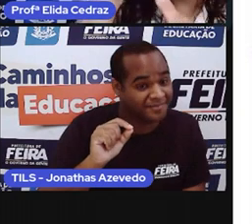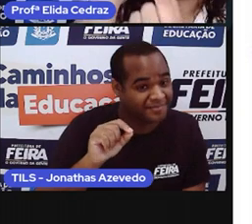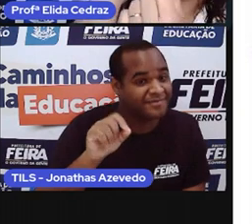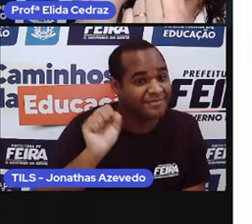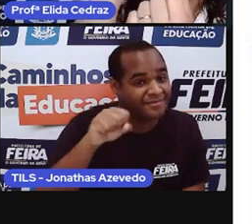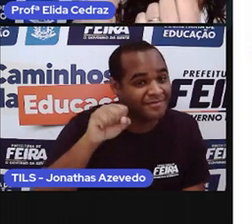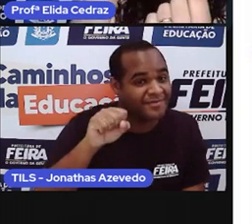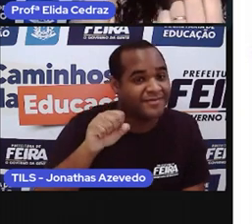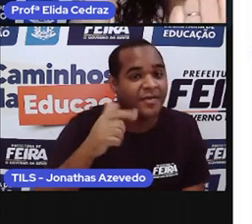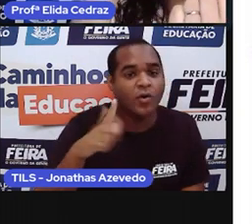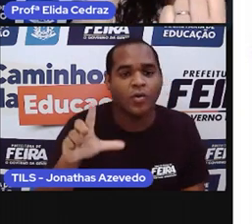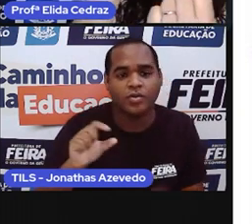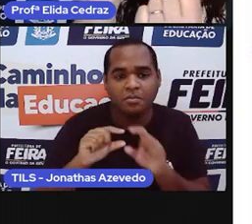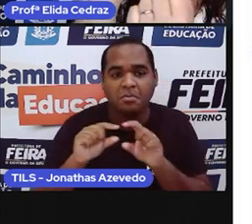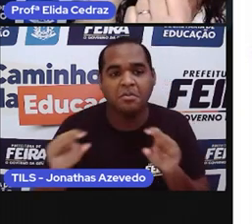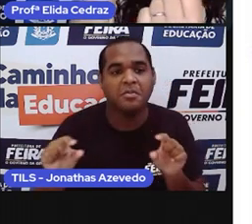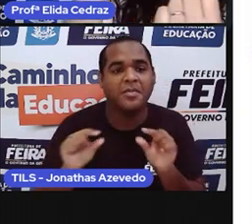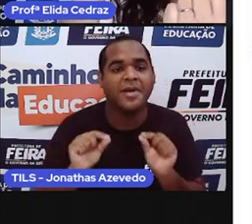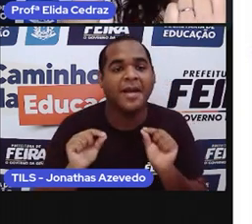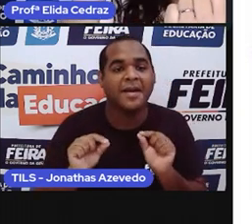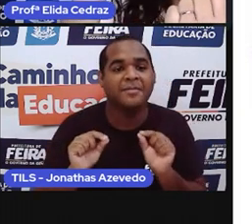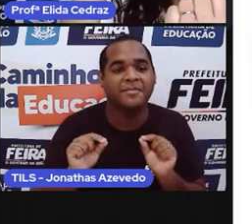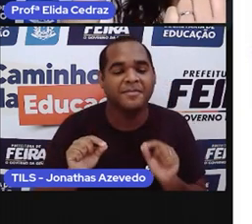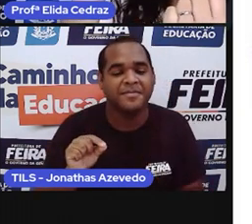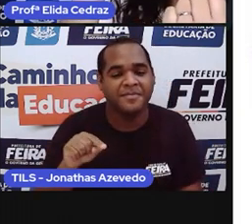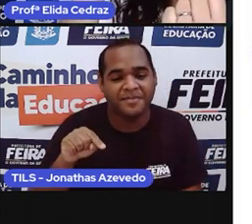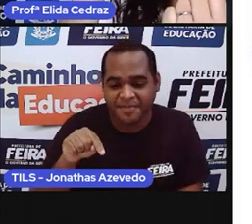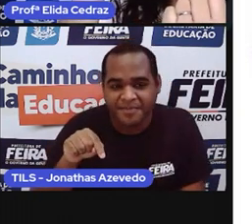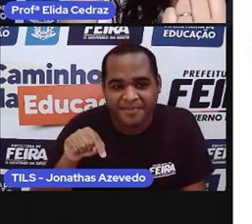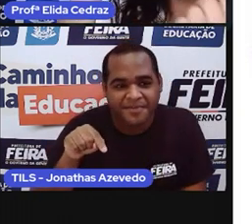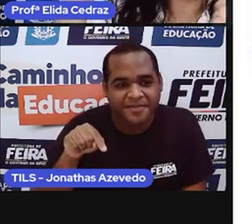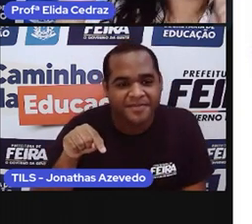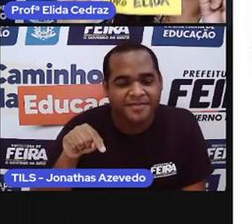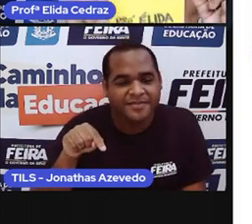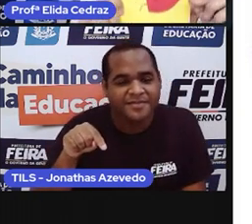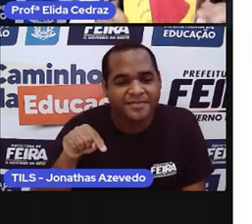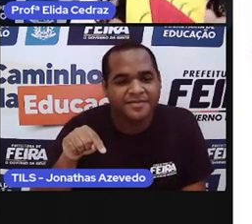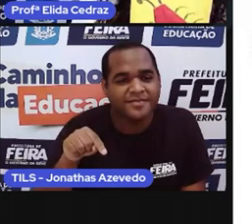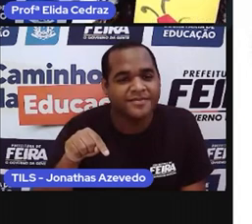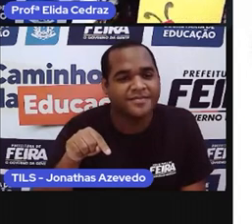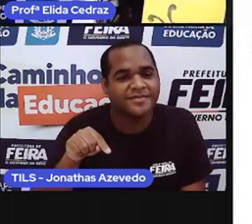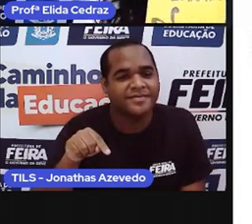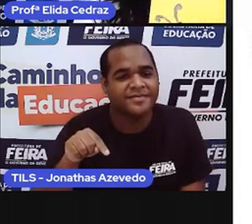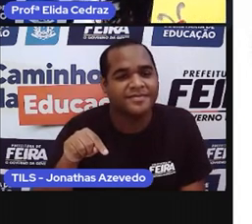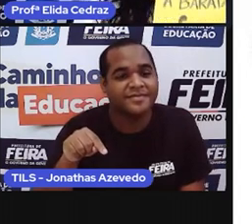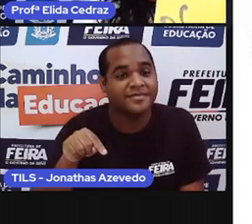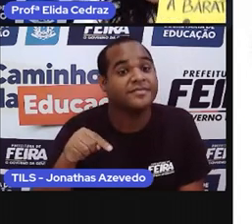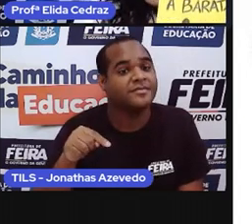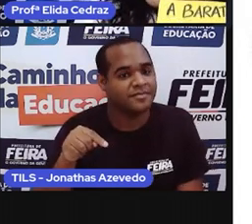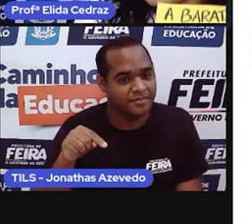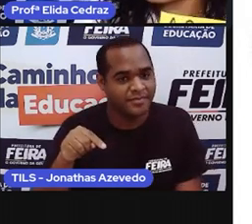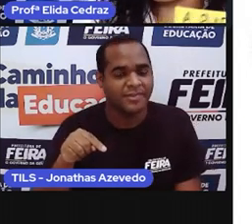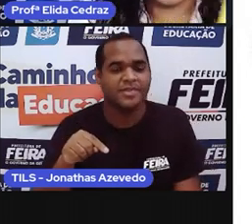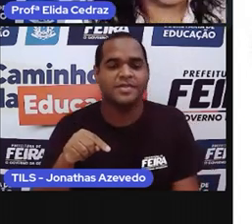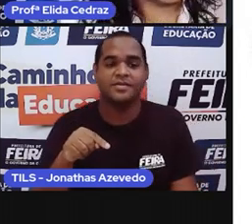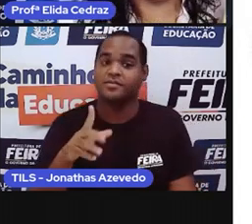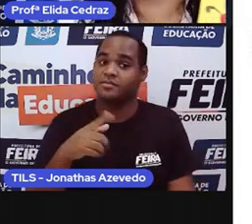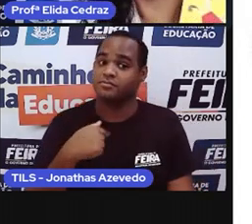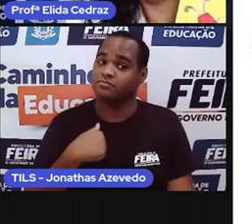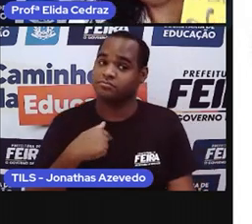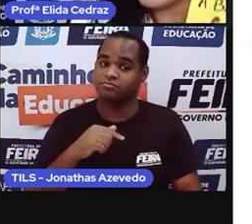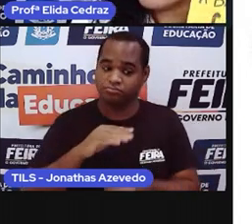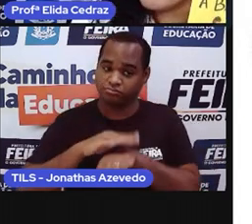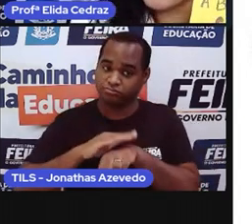Isso. E aqui embaixo tem escrito o quê? Porque quem fez